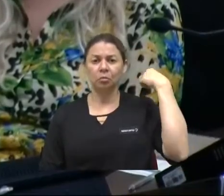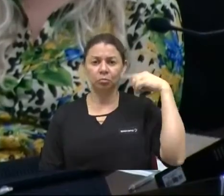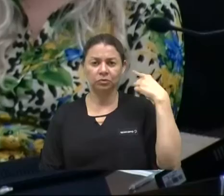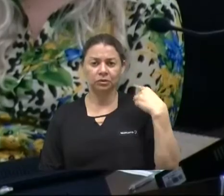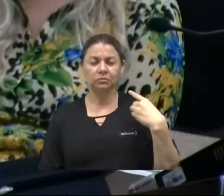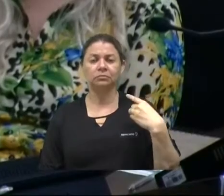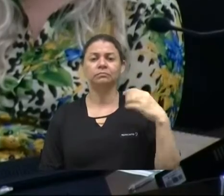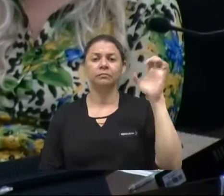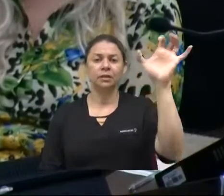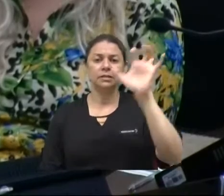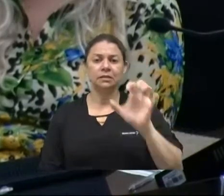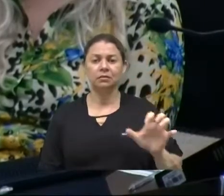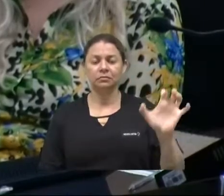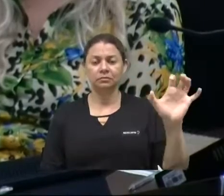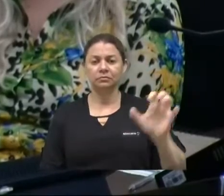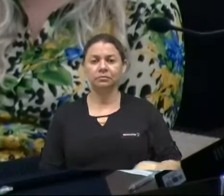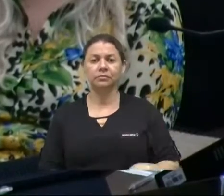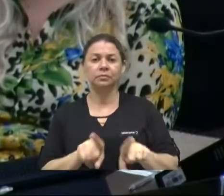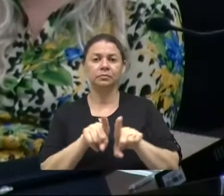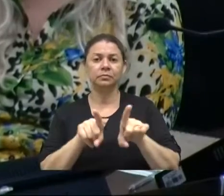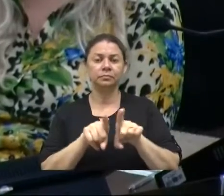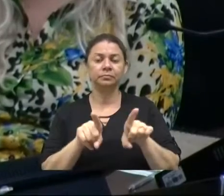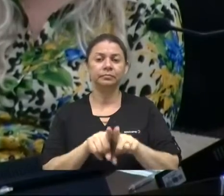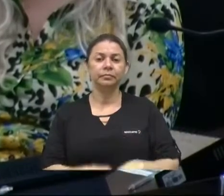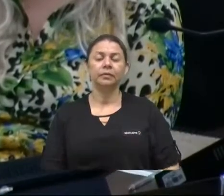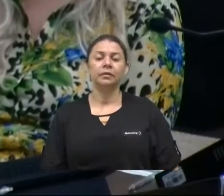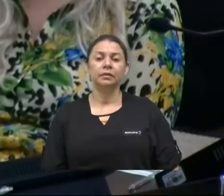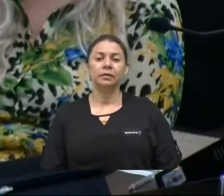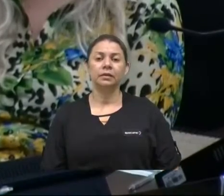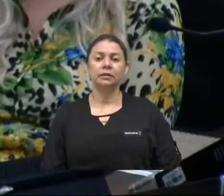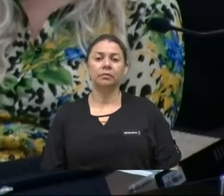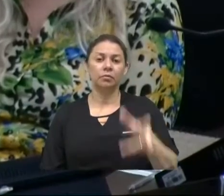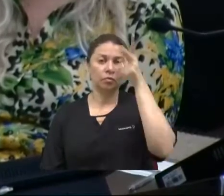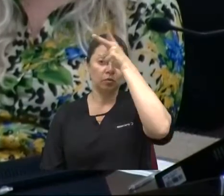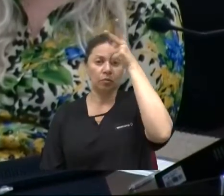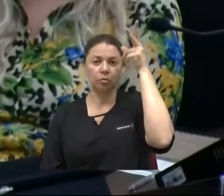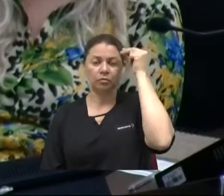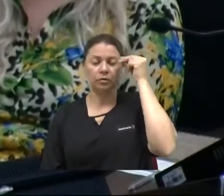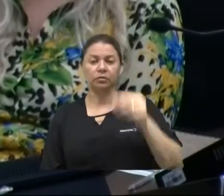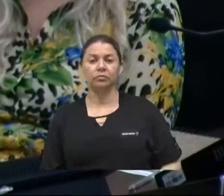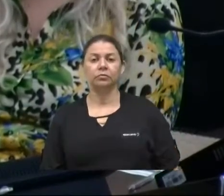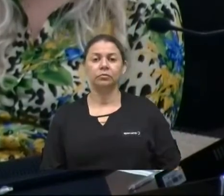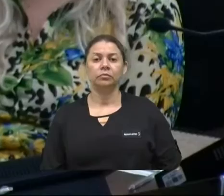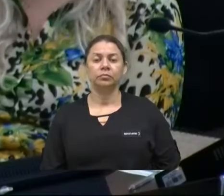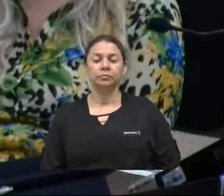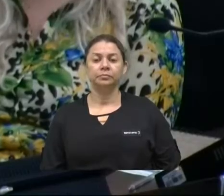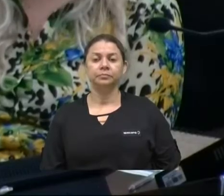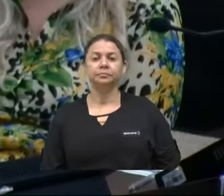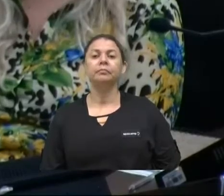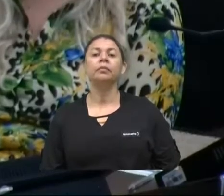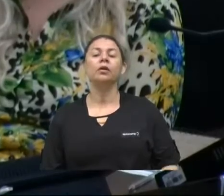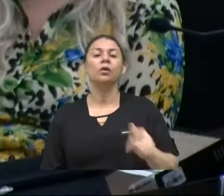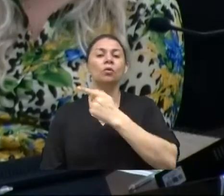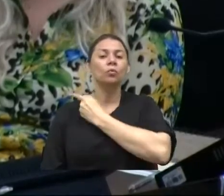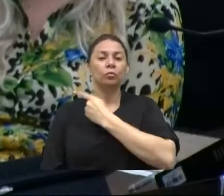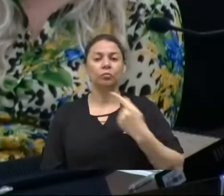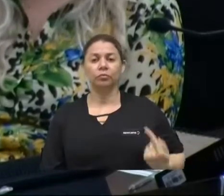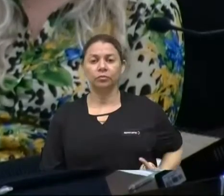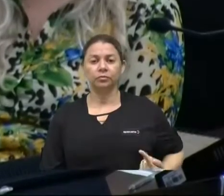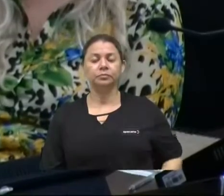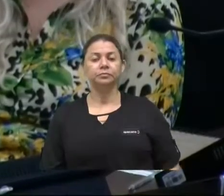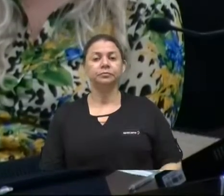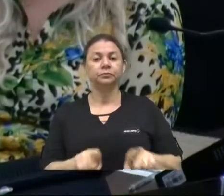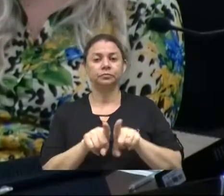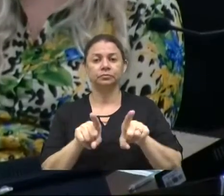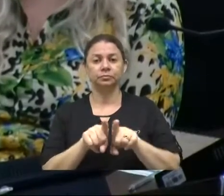a possibilidade de conversarmos aí numa gestão com o prefeito Mário Buchon, com o governador, para que possamos aí